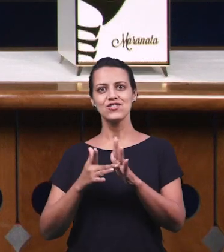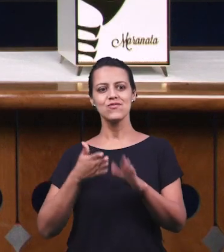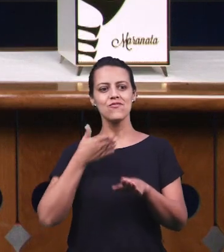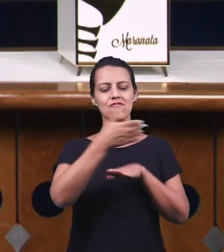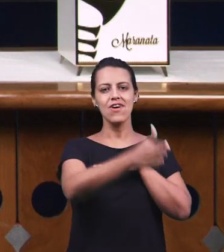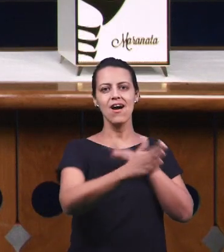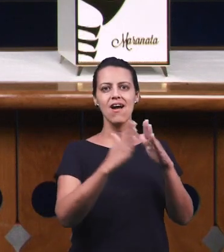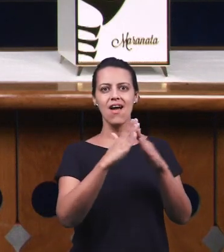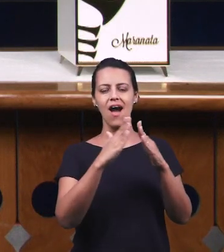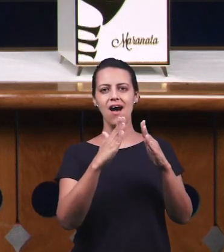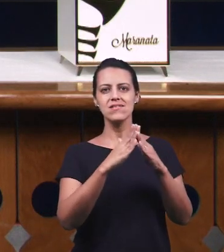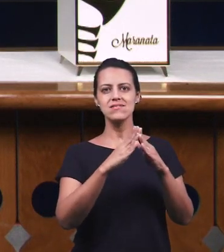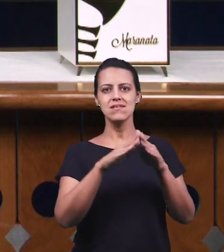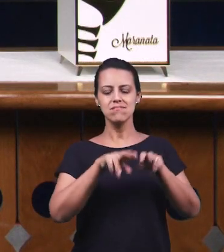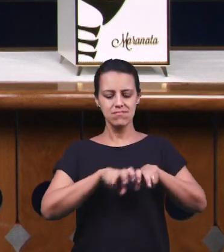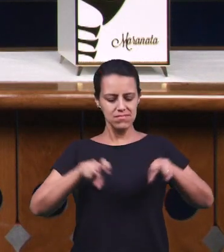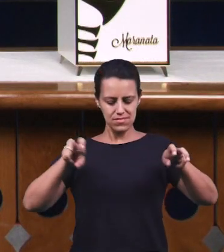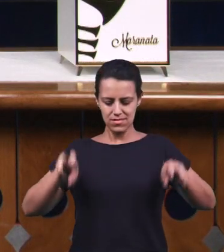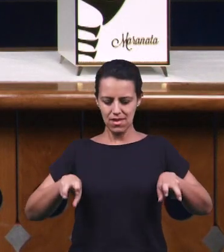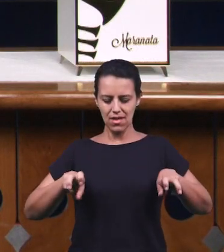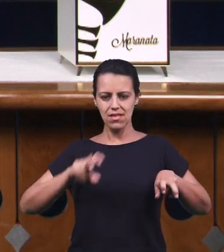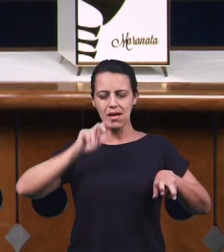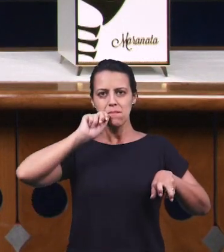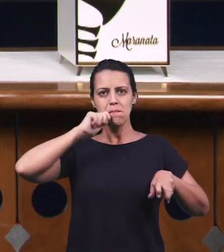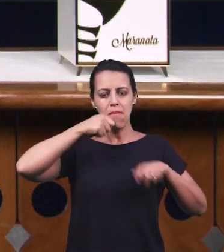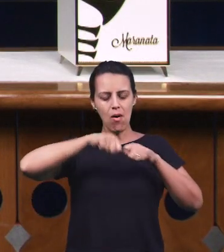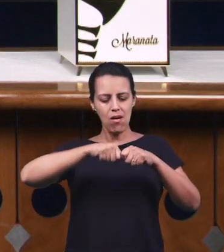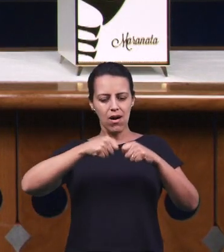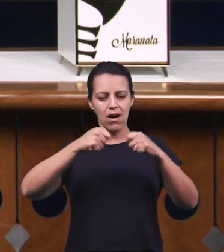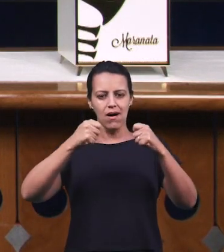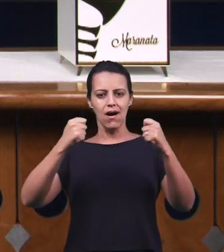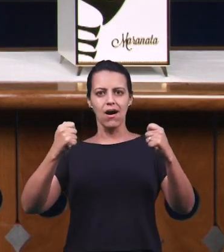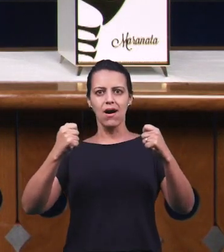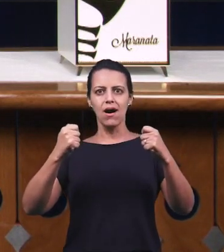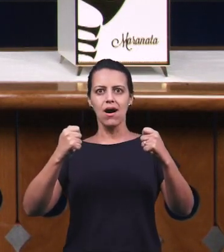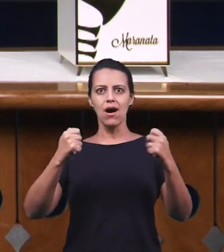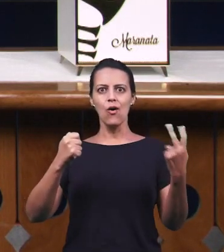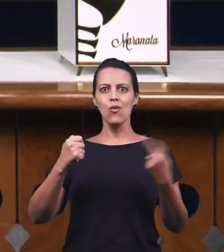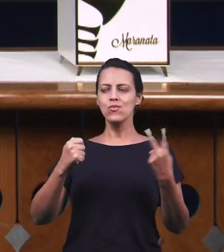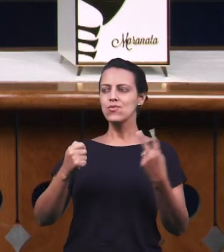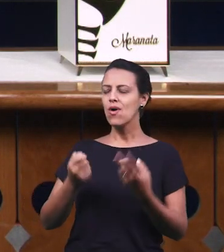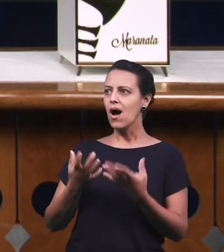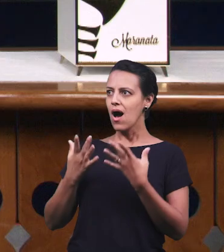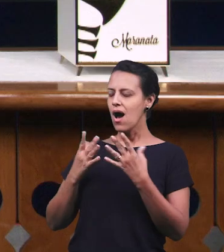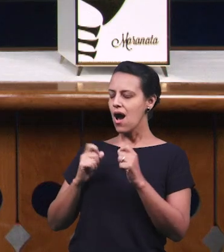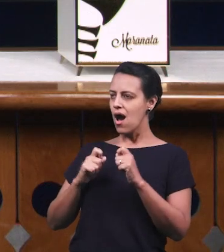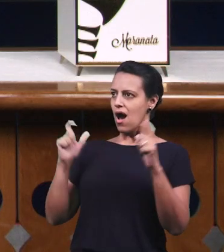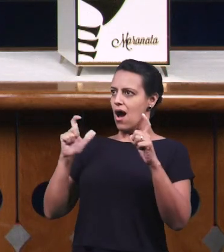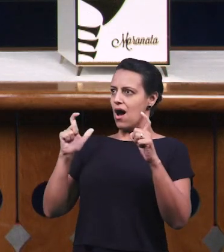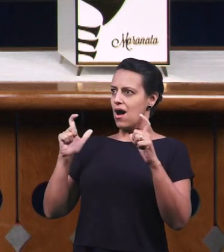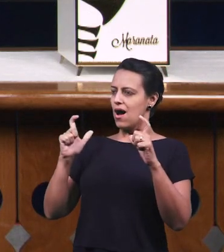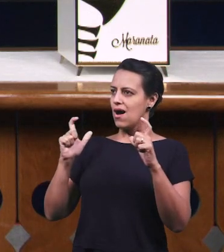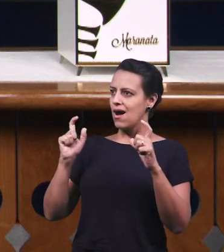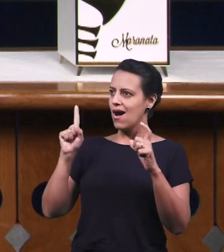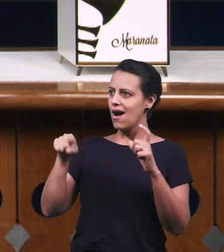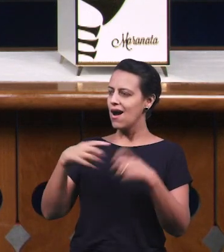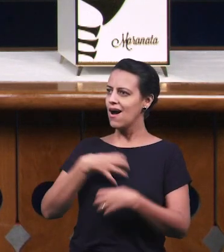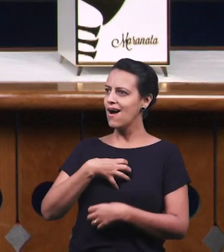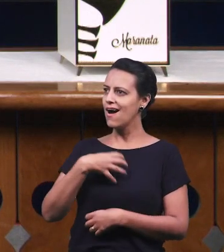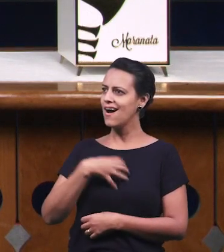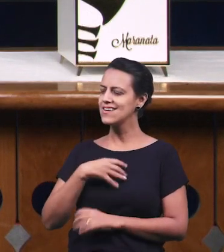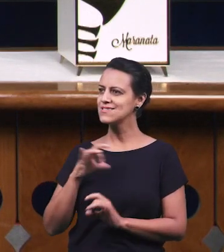ao coração deles. Que momento especial! É o momento em que Jesus se revela ao seu coração.